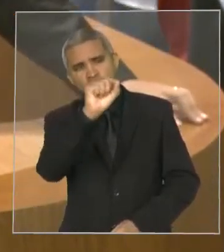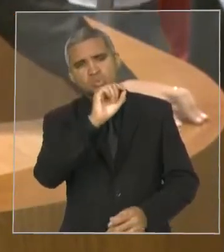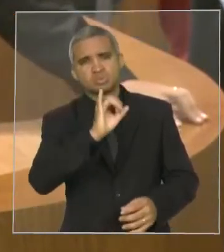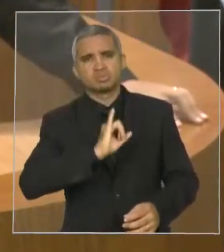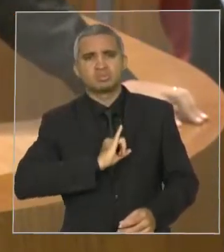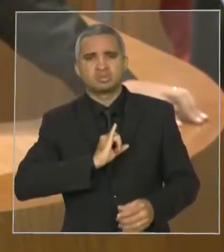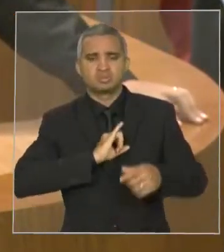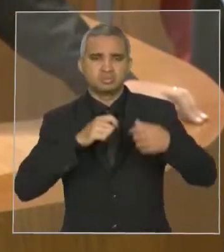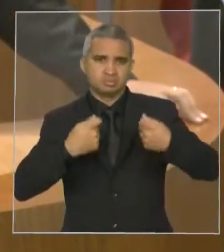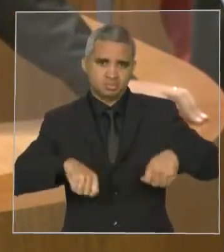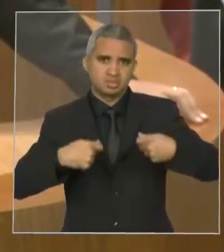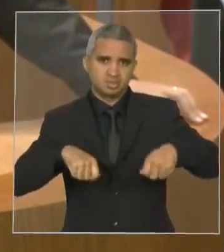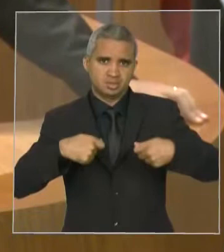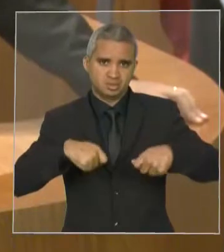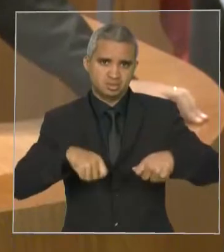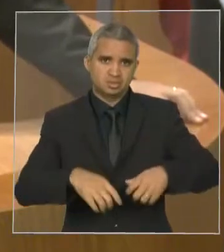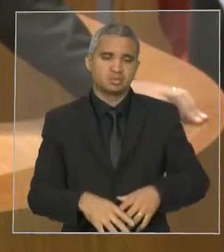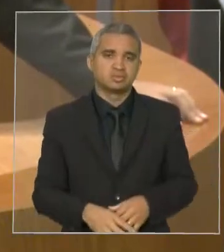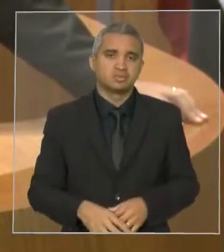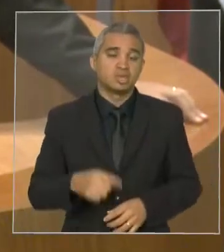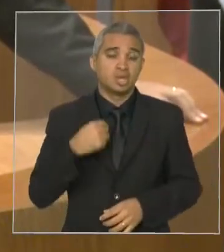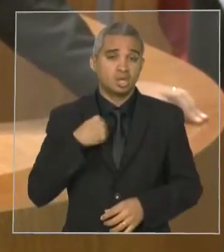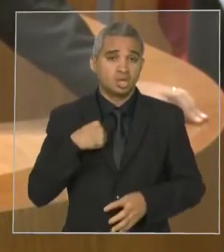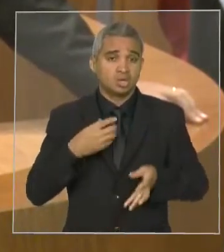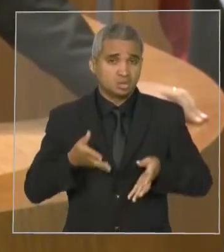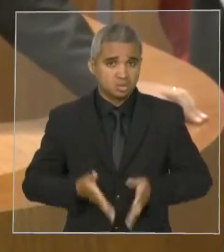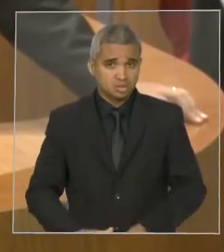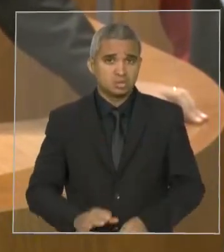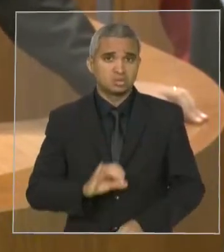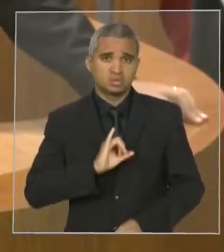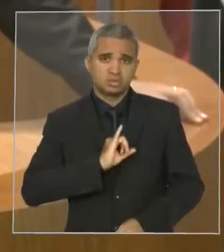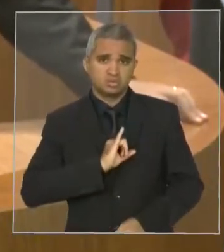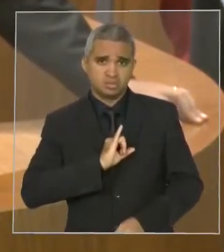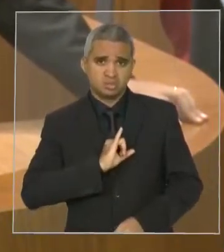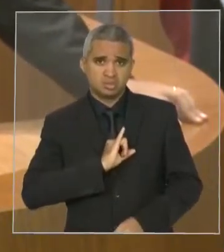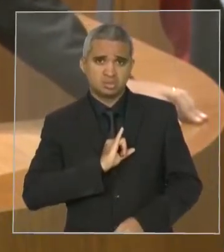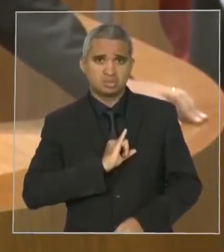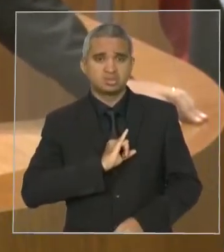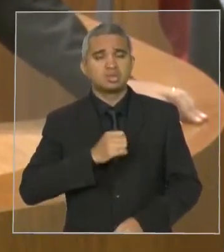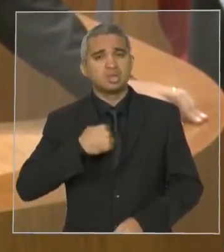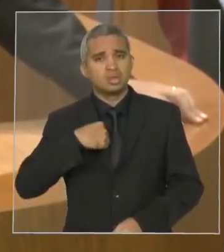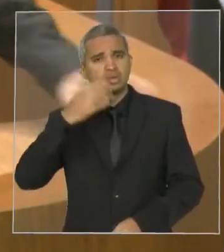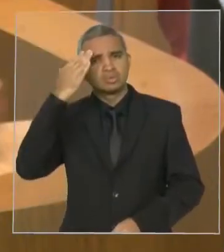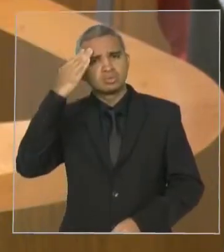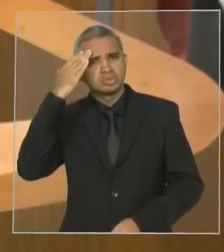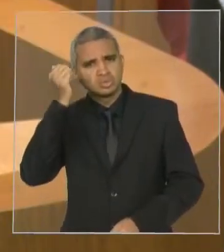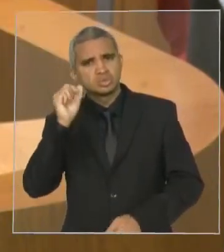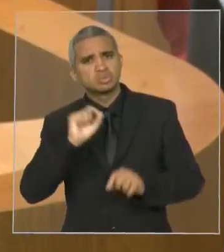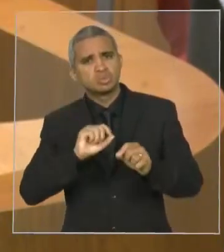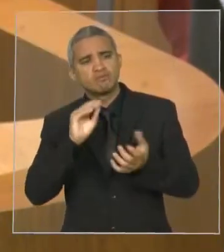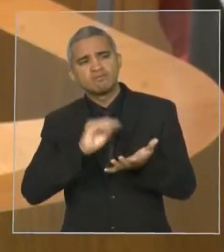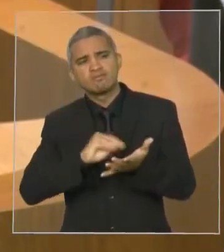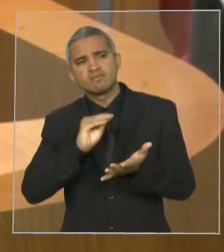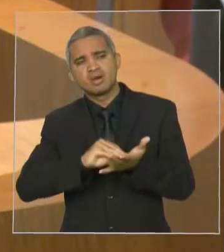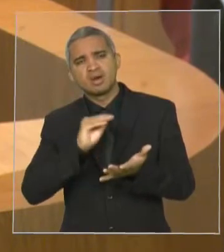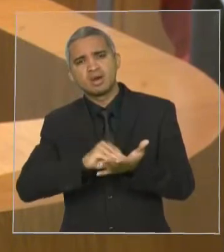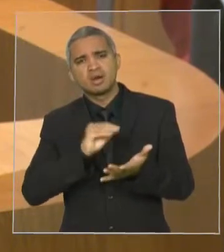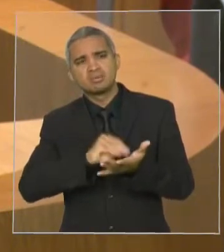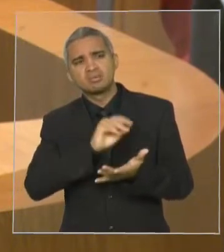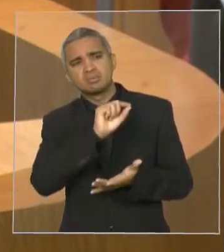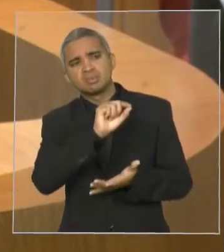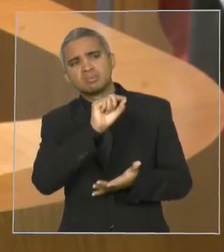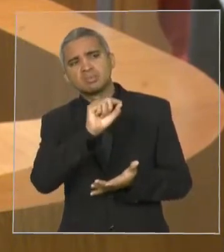rotina eu sei a ausência desse espaço o que é que trouxe da